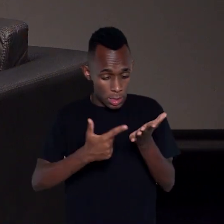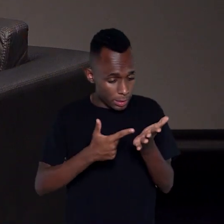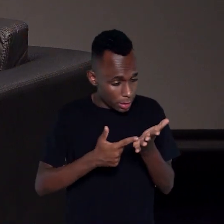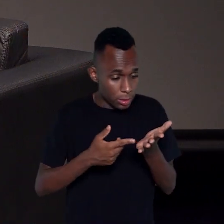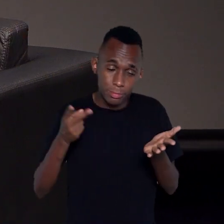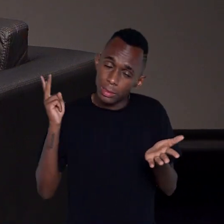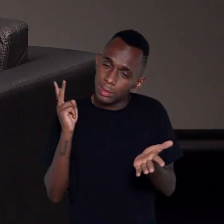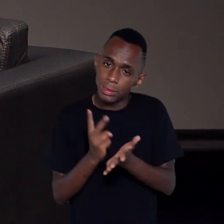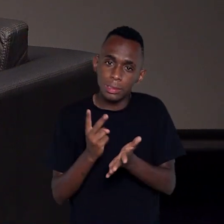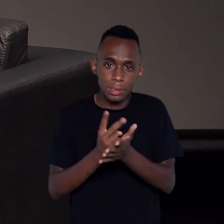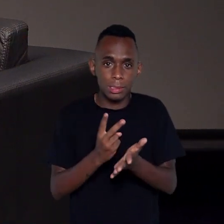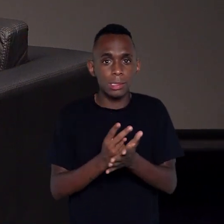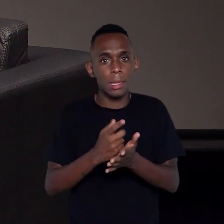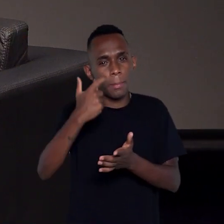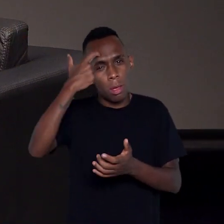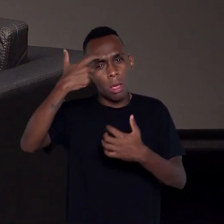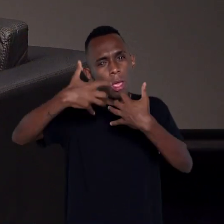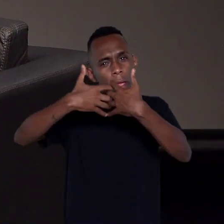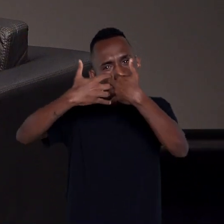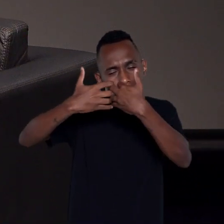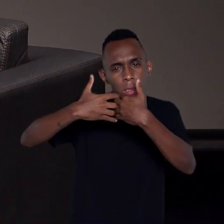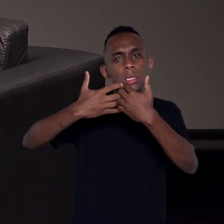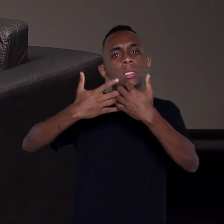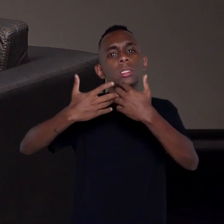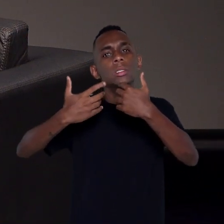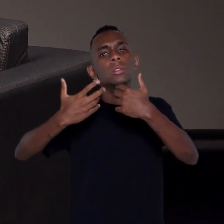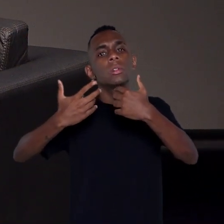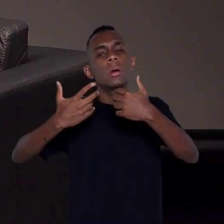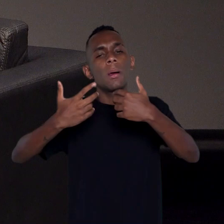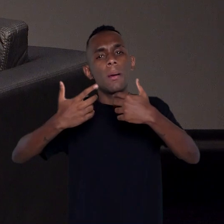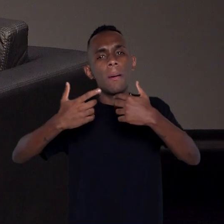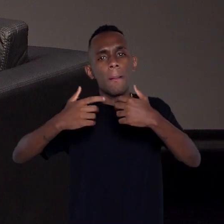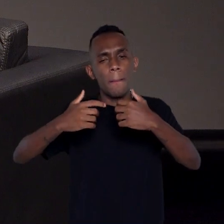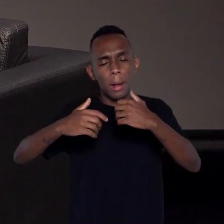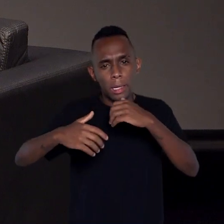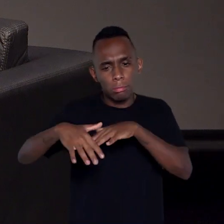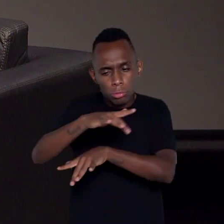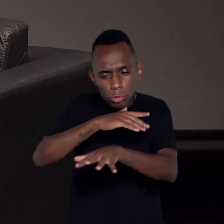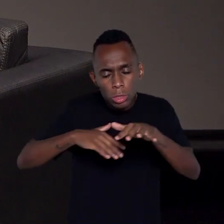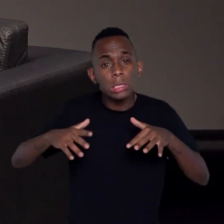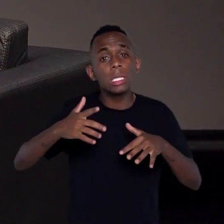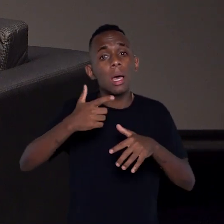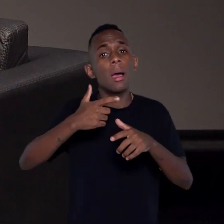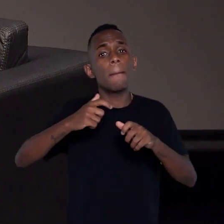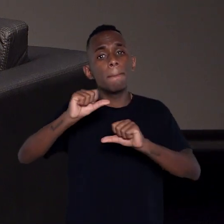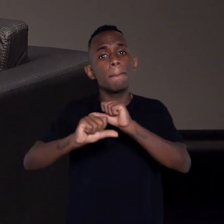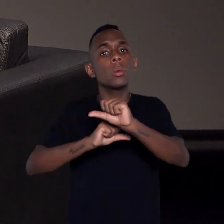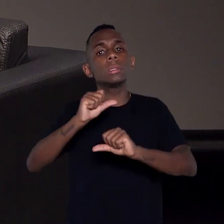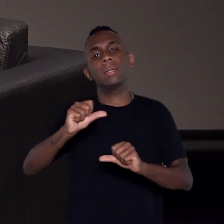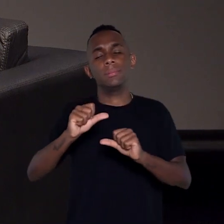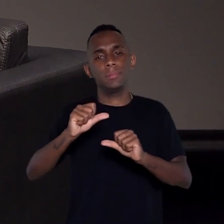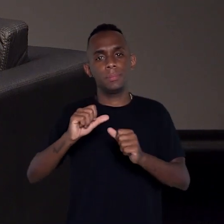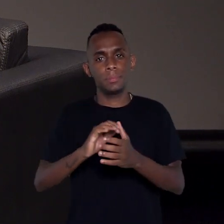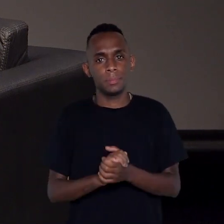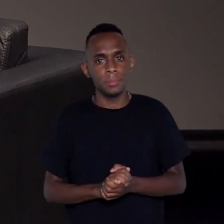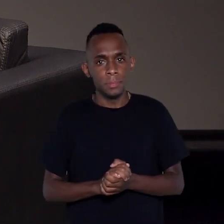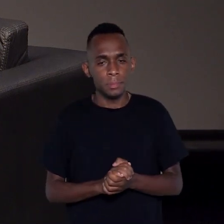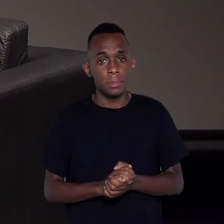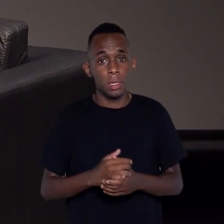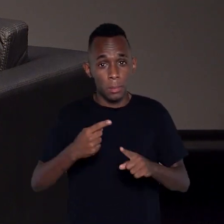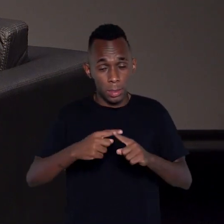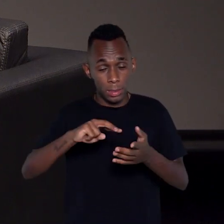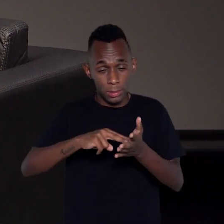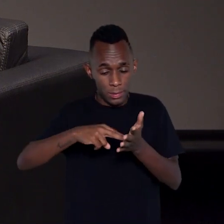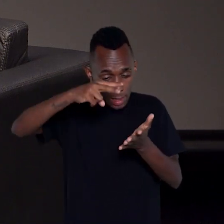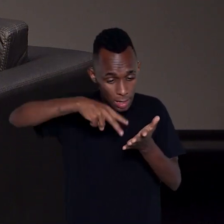nos provocando para ocupar este lugar, para ocupar este espaço, de que ler é um exercício